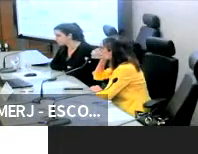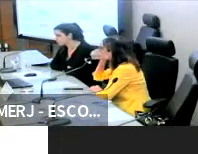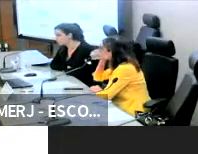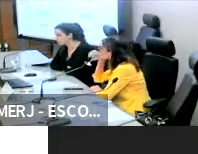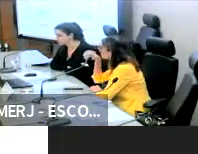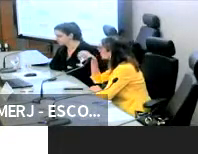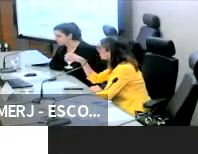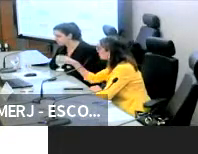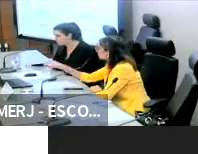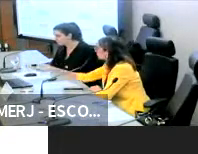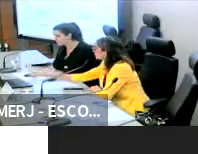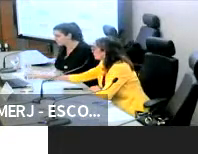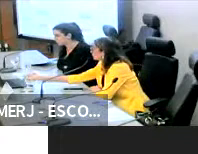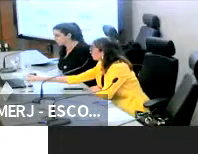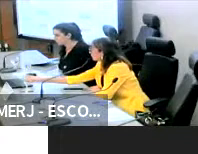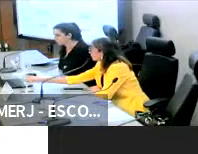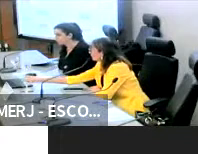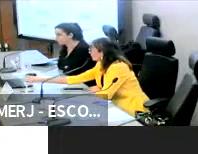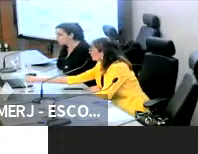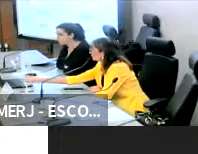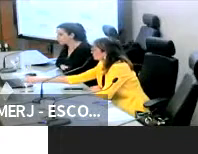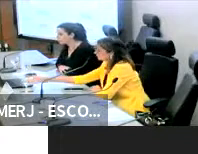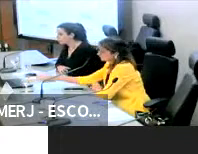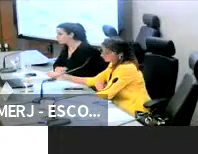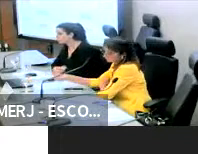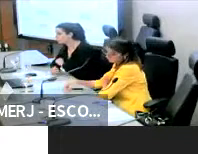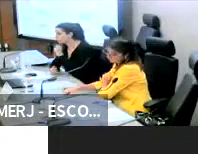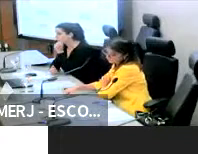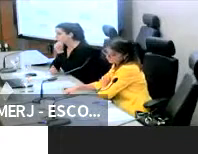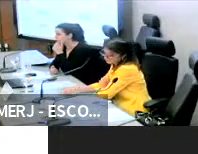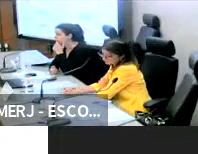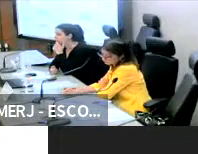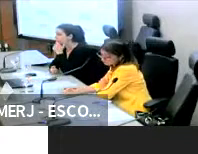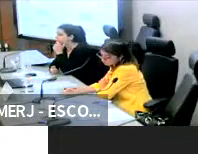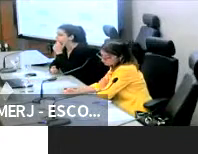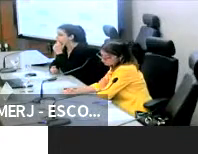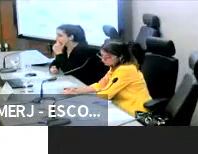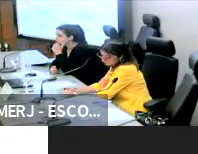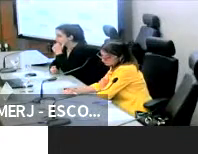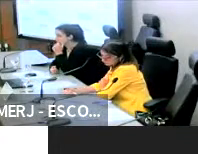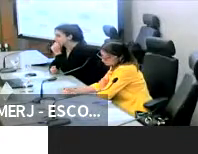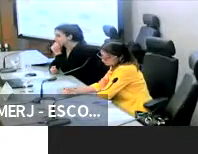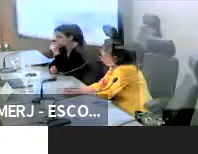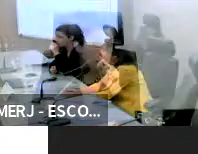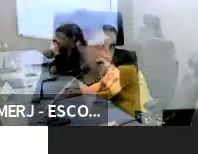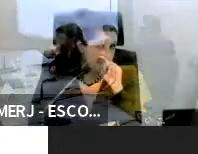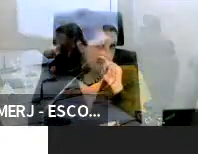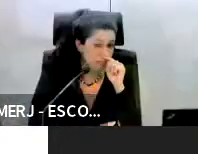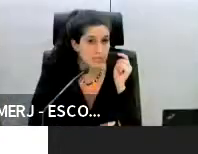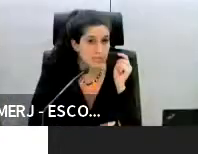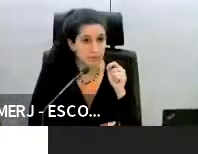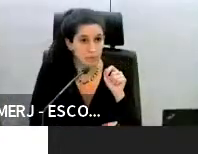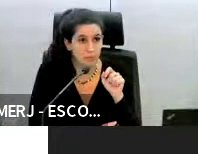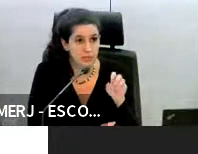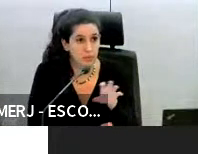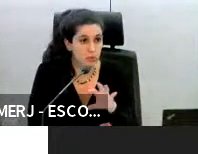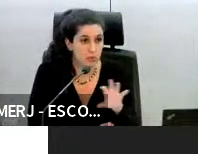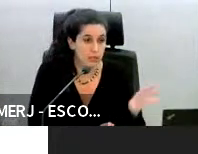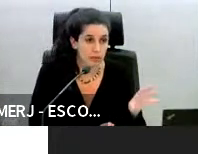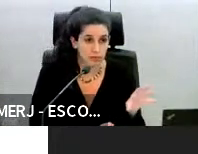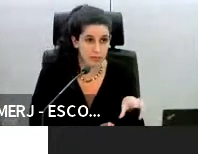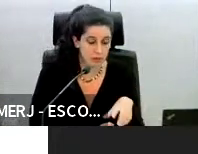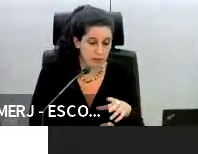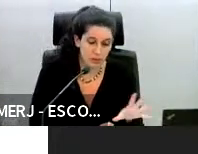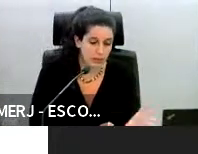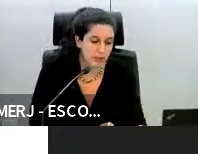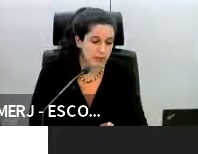procedimentos judiciais, que daqui a pouco a gente vai falar um pouco, restrição dos serviços pela pandemia, Nas atas a gente percebe que a Polícia Civil, por exemplo, considerou